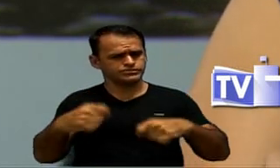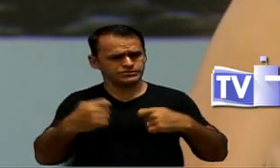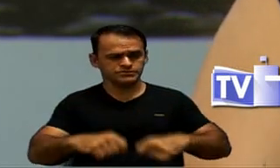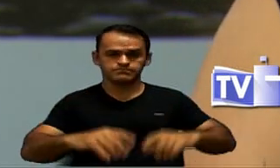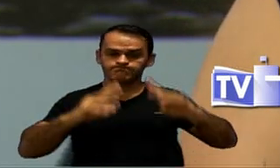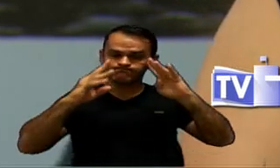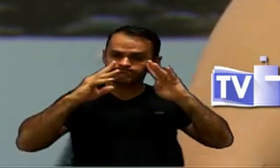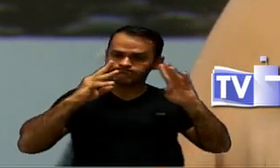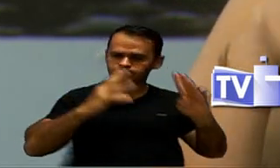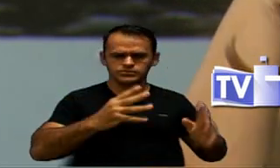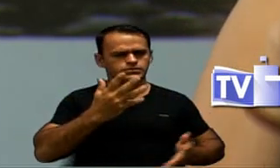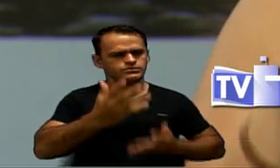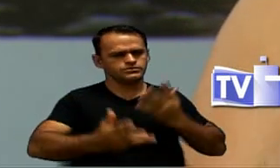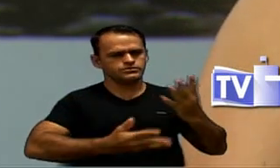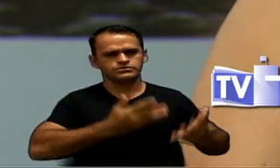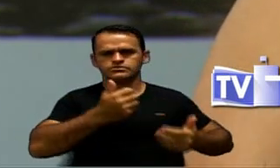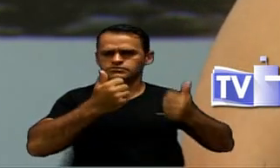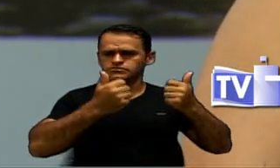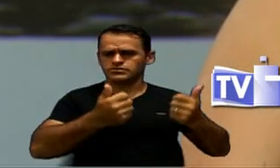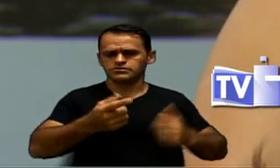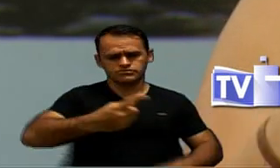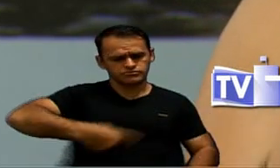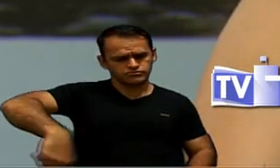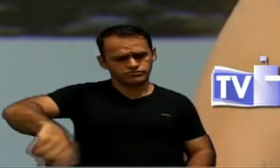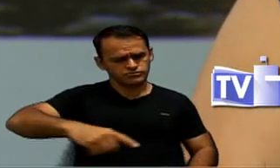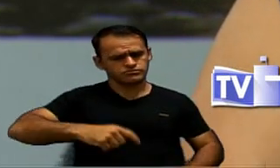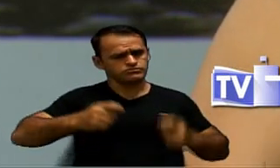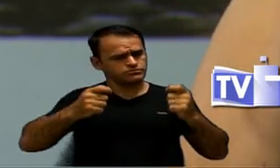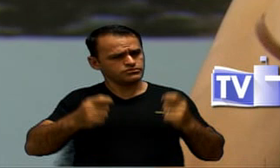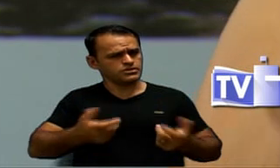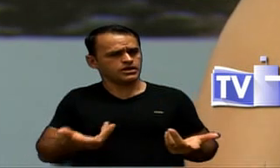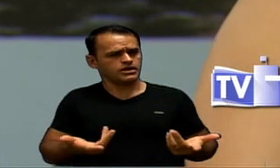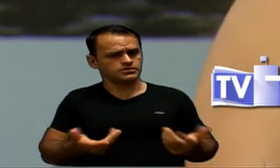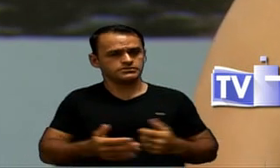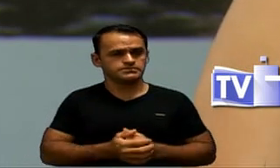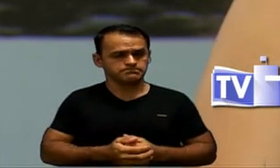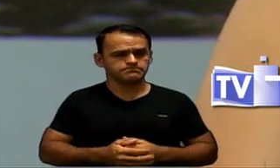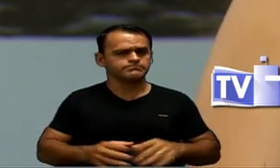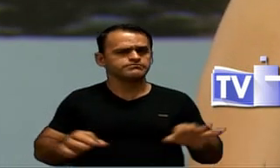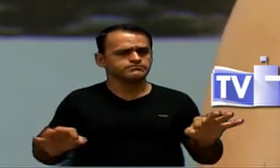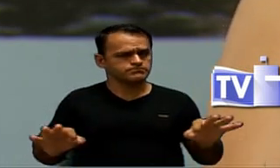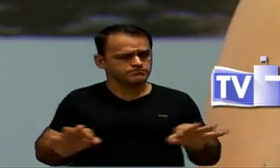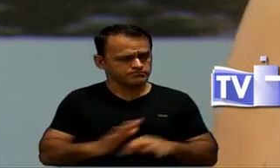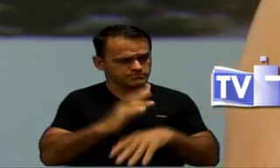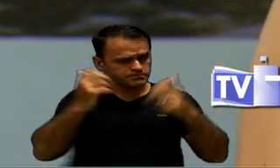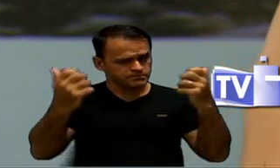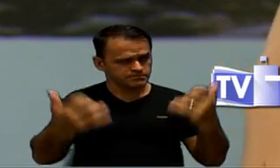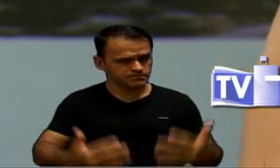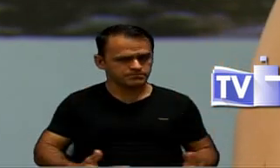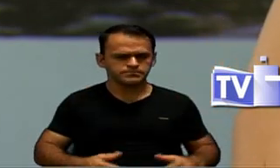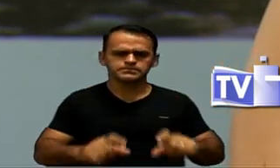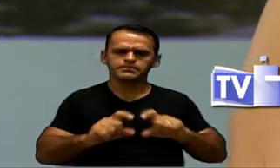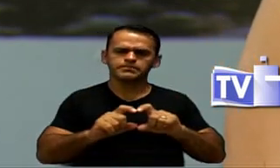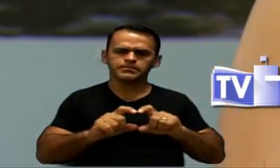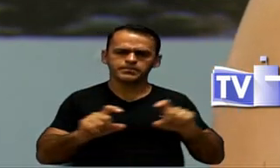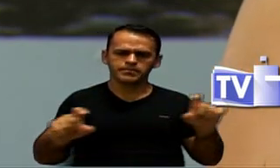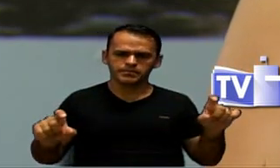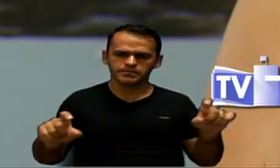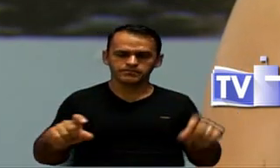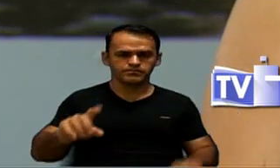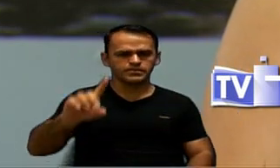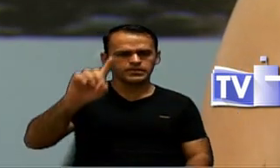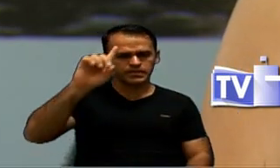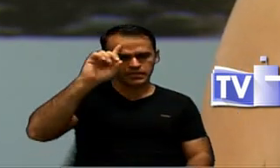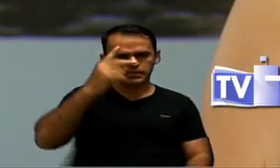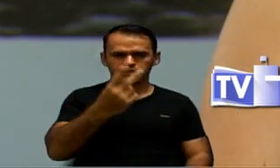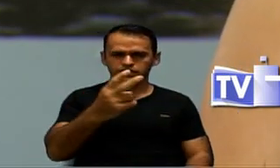bem atendida. Porque esse é nosso dever e essa é nossa função. E, terminando a minha fala, eu quero deixar uma frase que eu escutei no dia 25